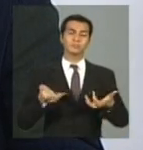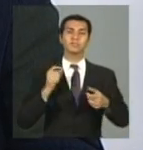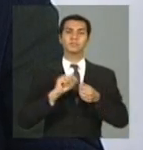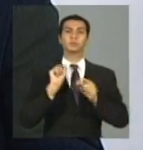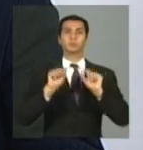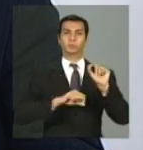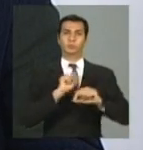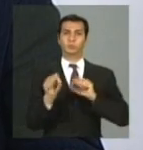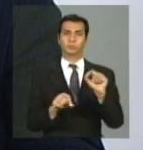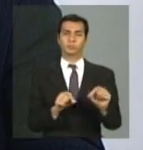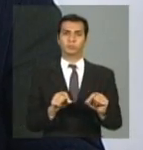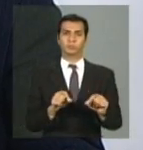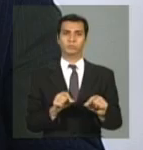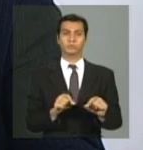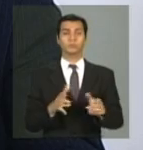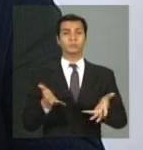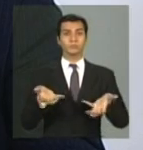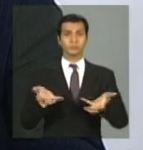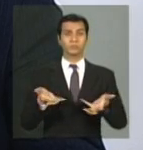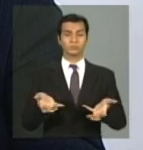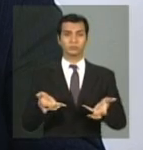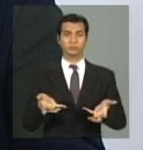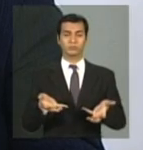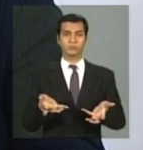instâncias, tá?